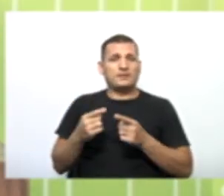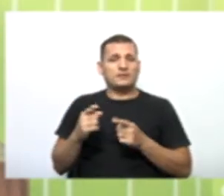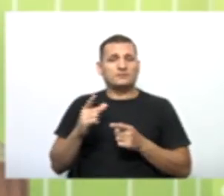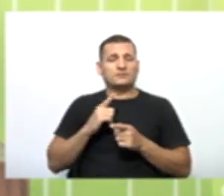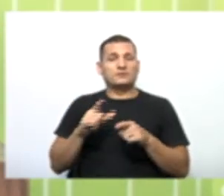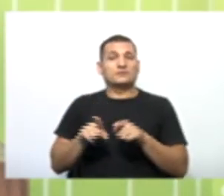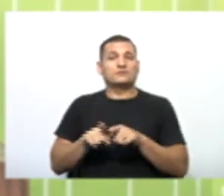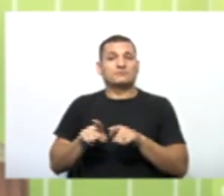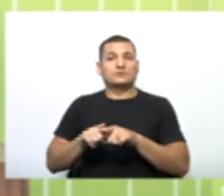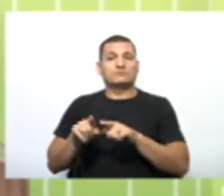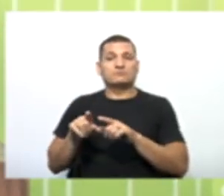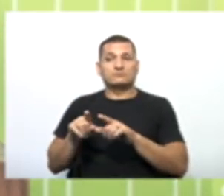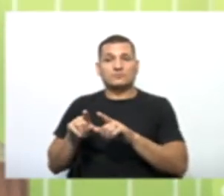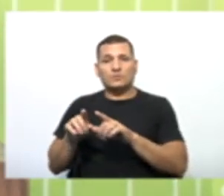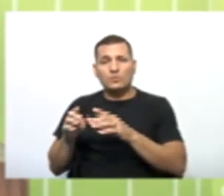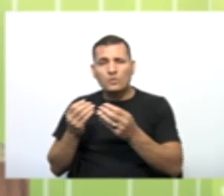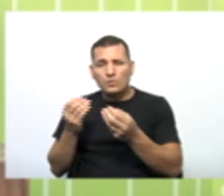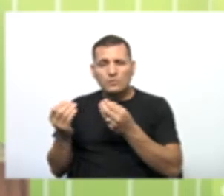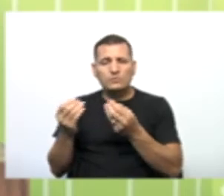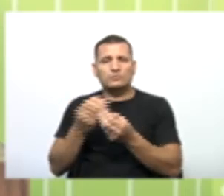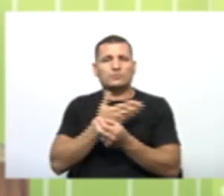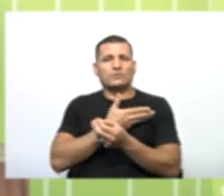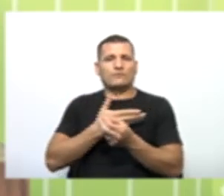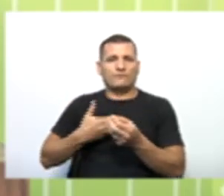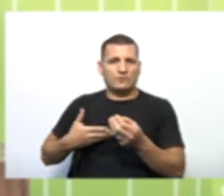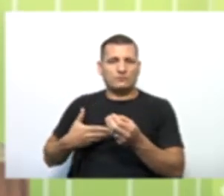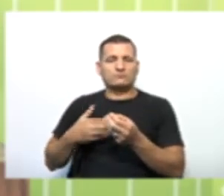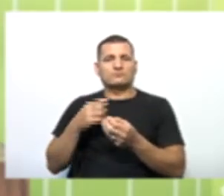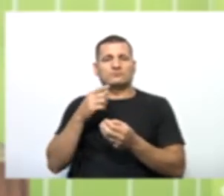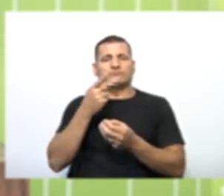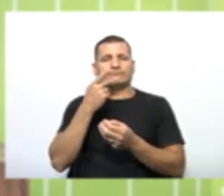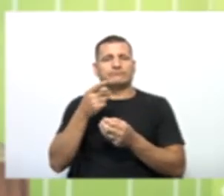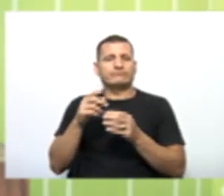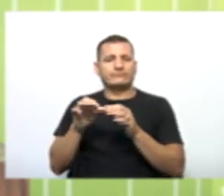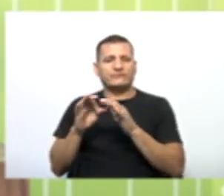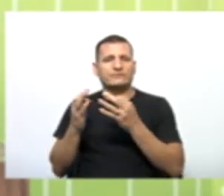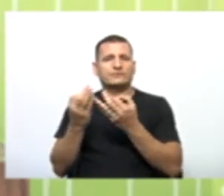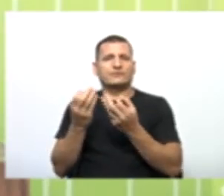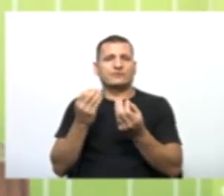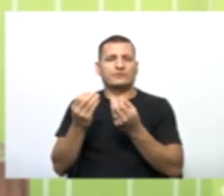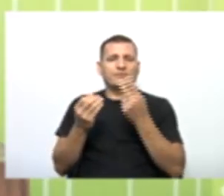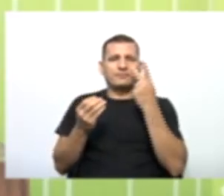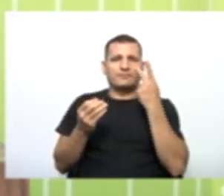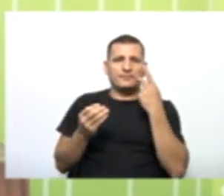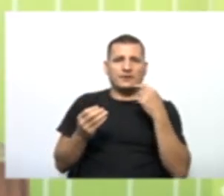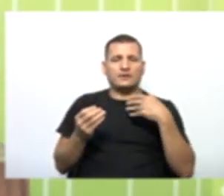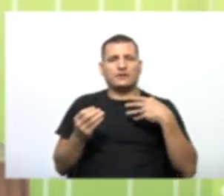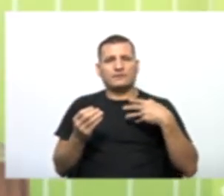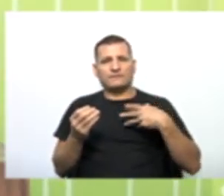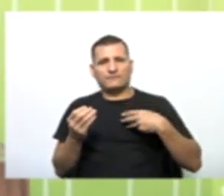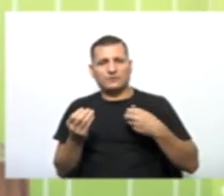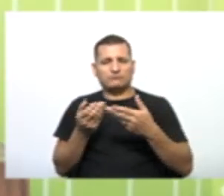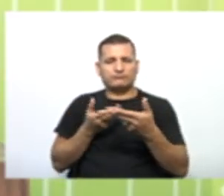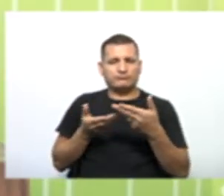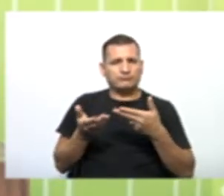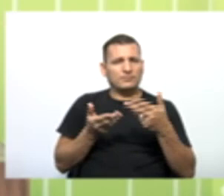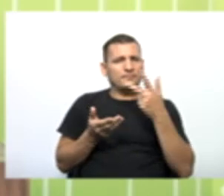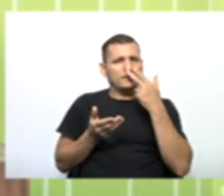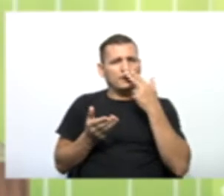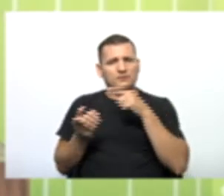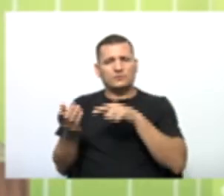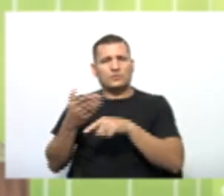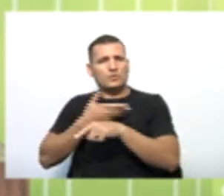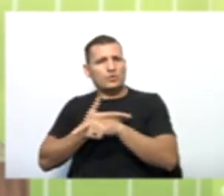formas de governo. Ele vai até brincar com a relação familiar, né? A relação do pai com os filhos é semelhante à relação do governo com o